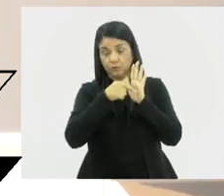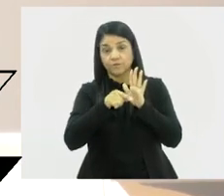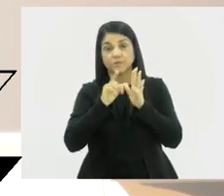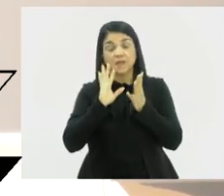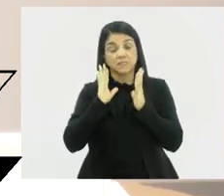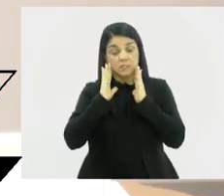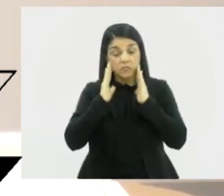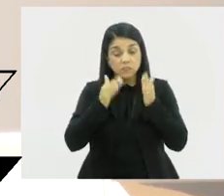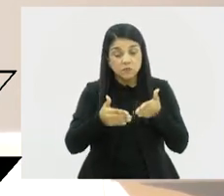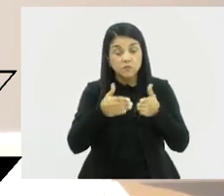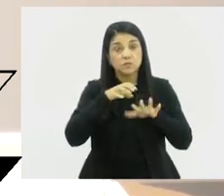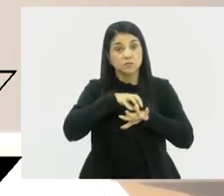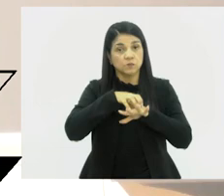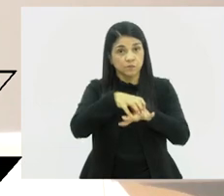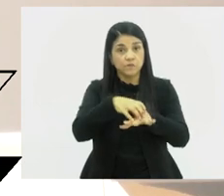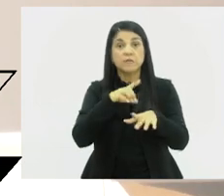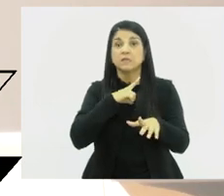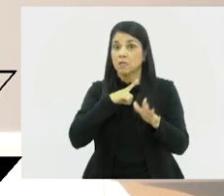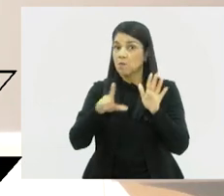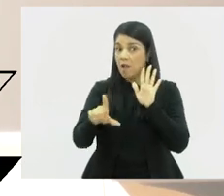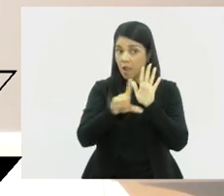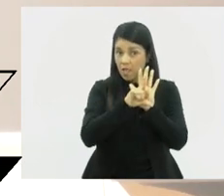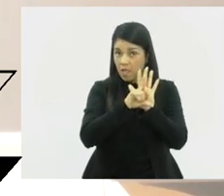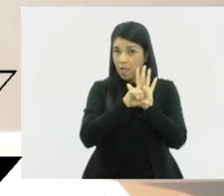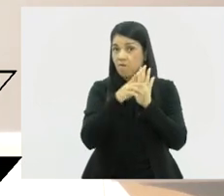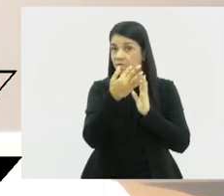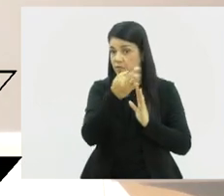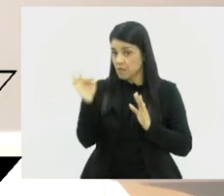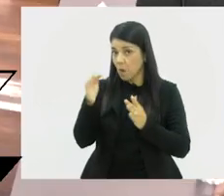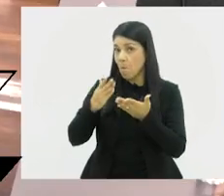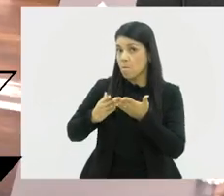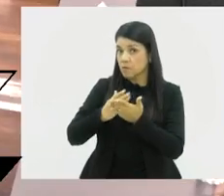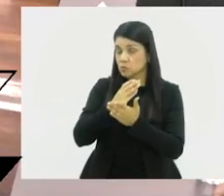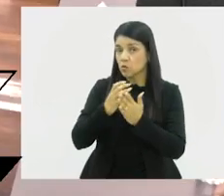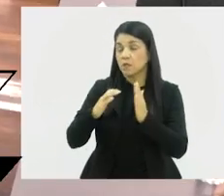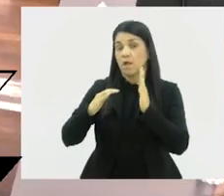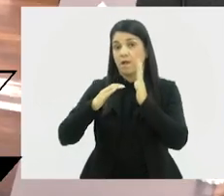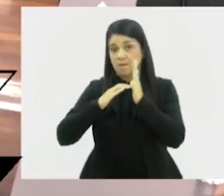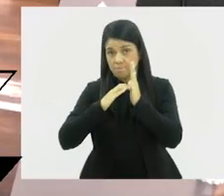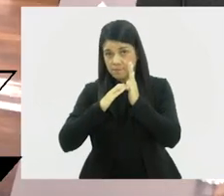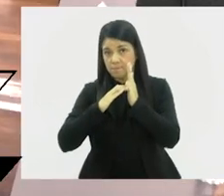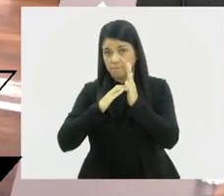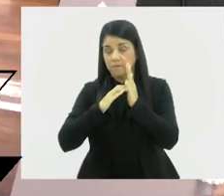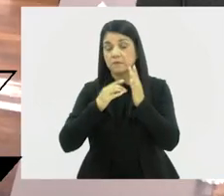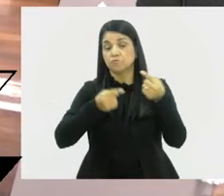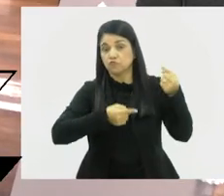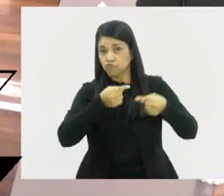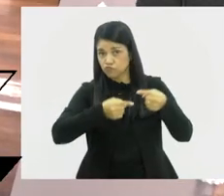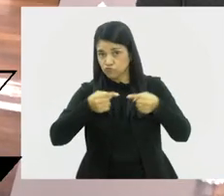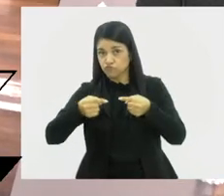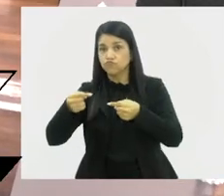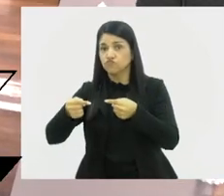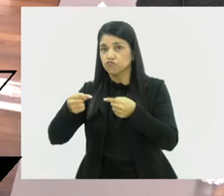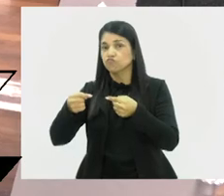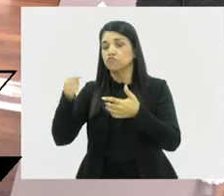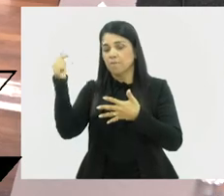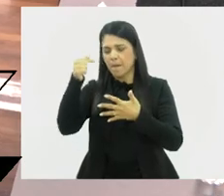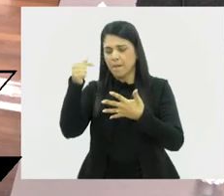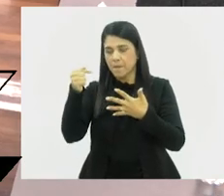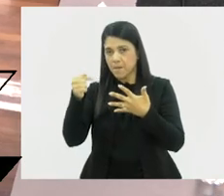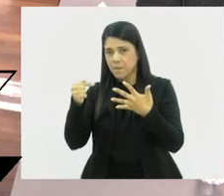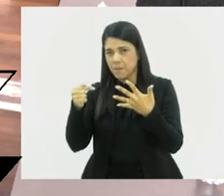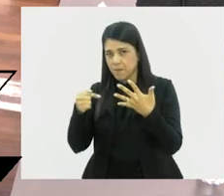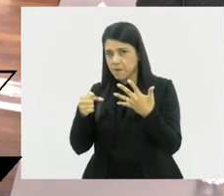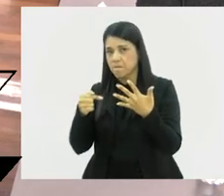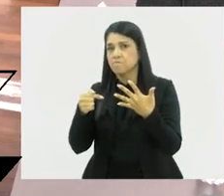transporte. Tem, inclusive, uma lei federal, que não é lei ainda, que passou na Câmara, que vai ser discutida também, porque até tem alguns pontos, deputado Léo Vieira,